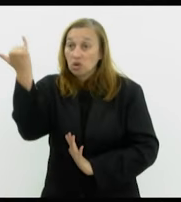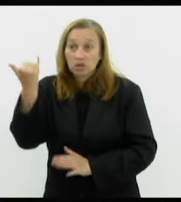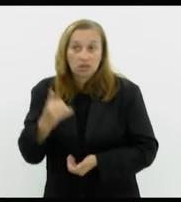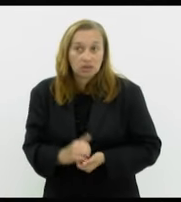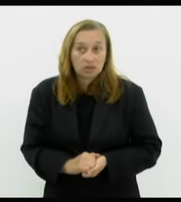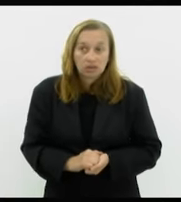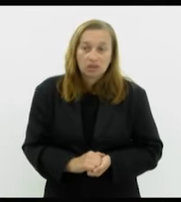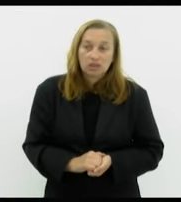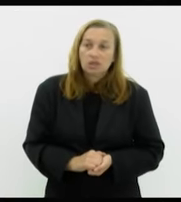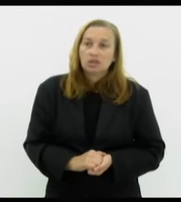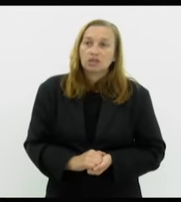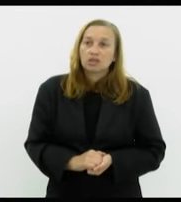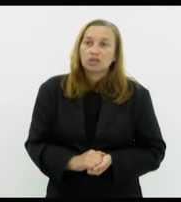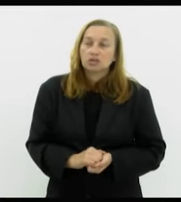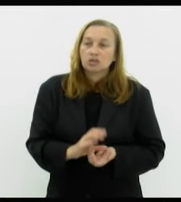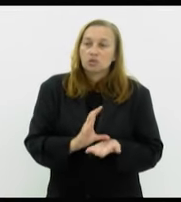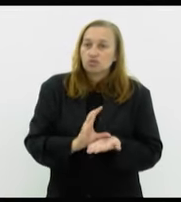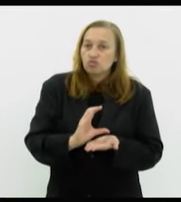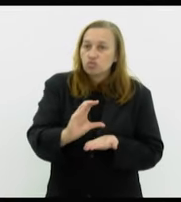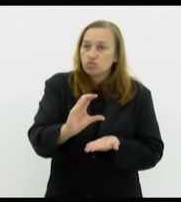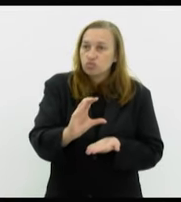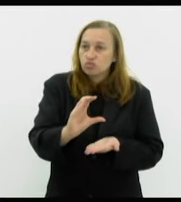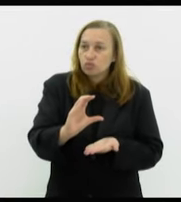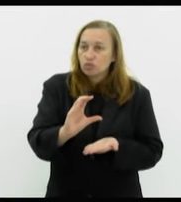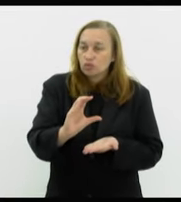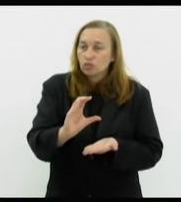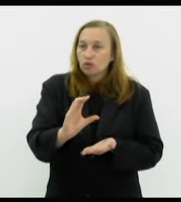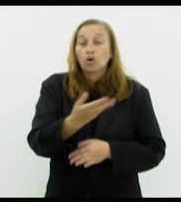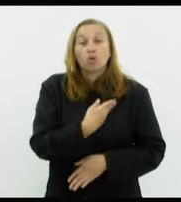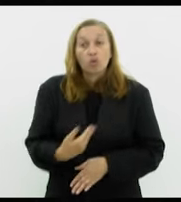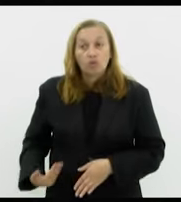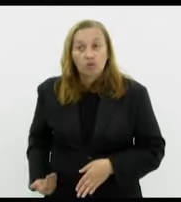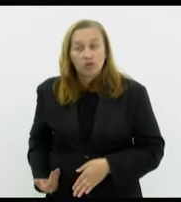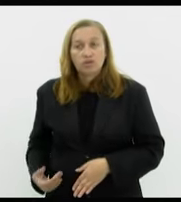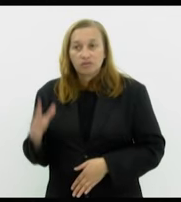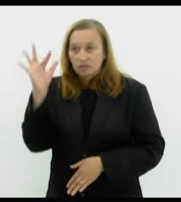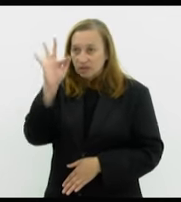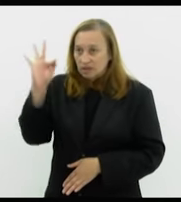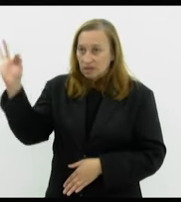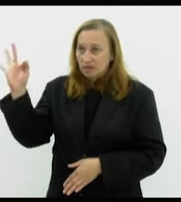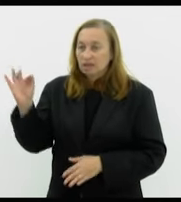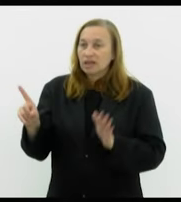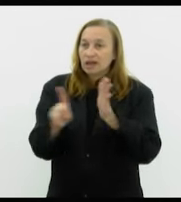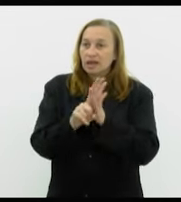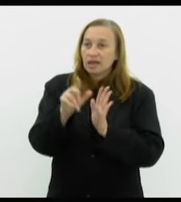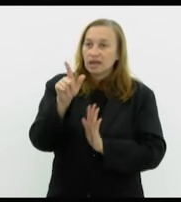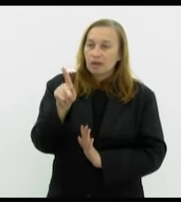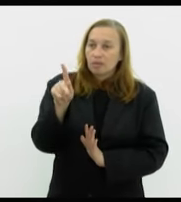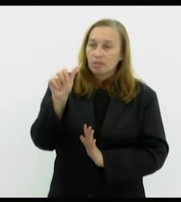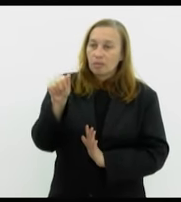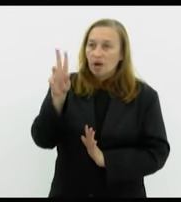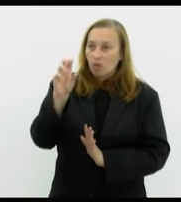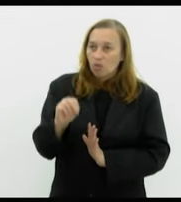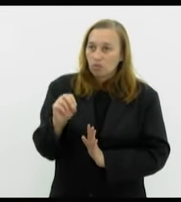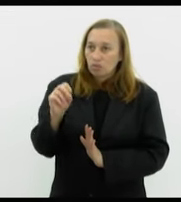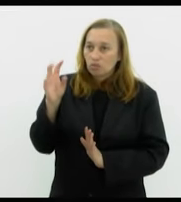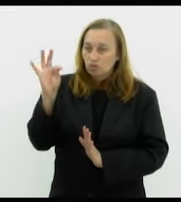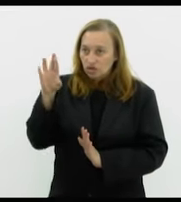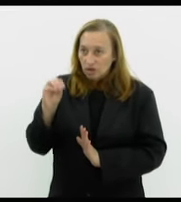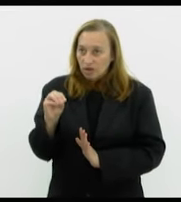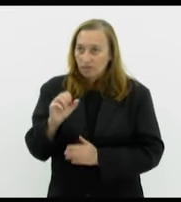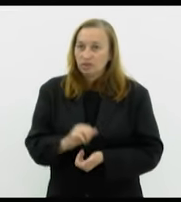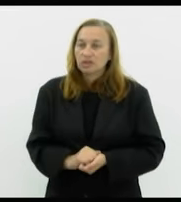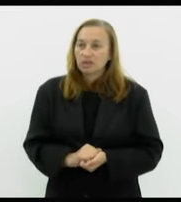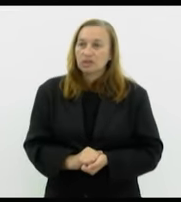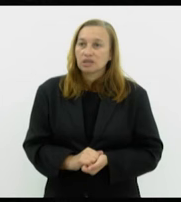esse aporte de recursos feito pelo governo federal através da Lei Paulo Gustavo gerou